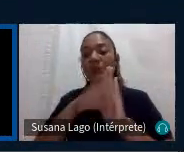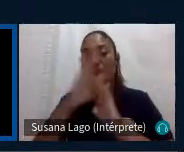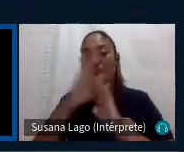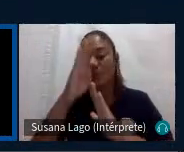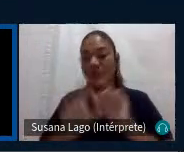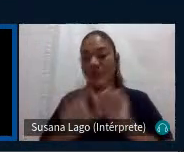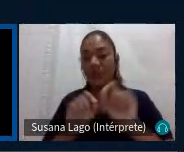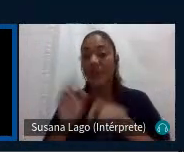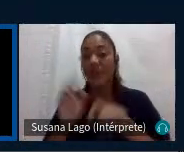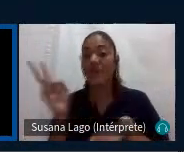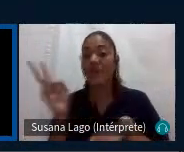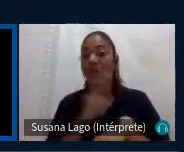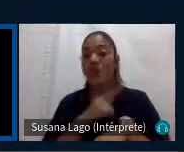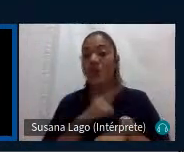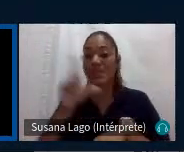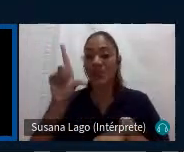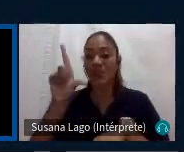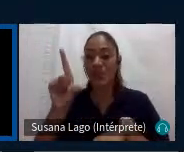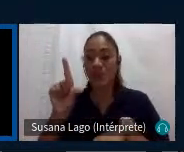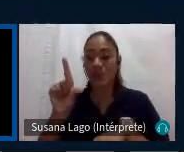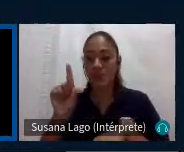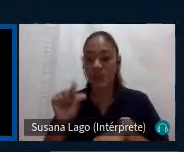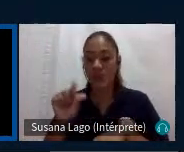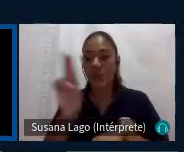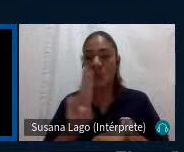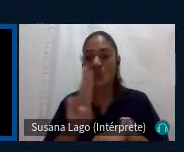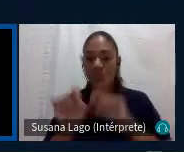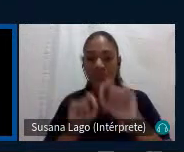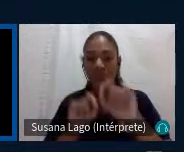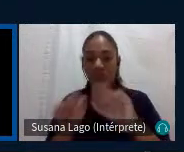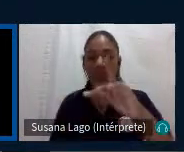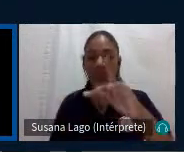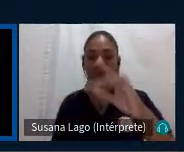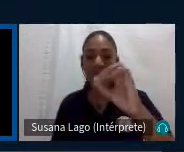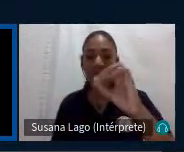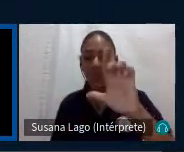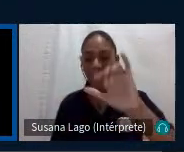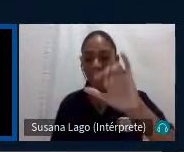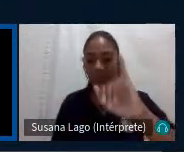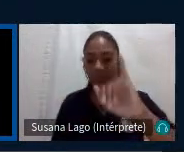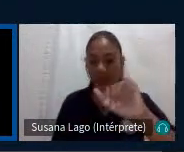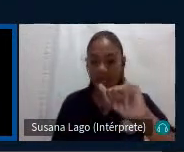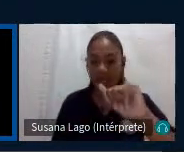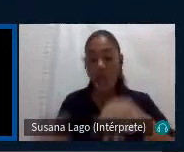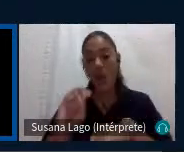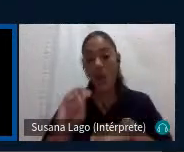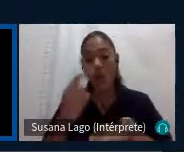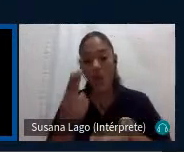polia ou engrenagem. Mas a gente vai trabalhar com polia aqui, que é o caso dessa caixa redutora.